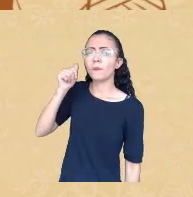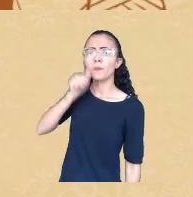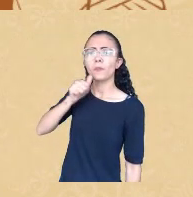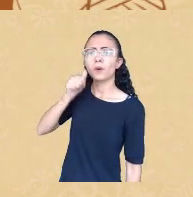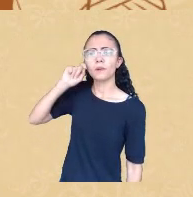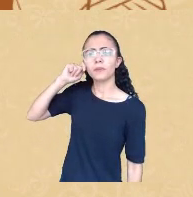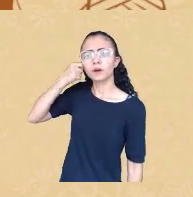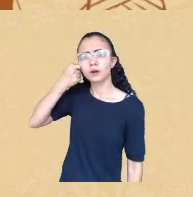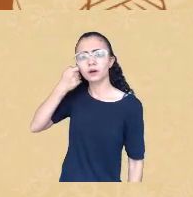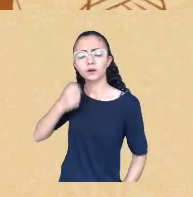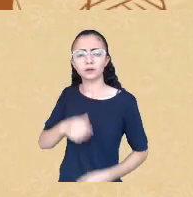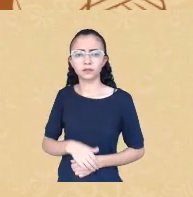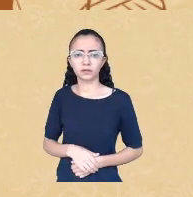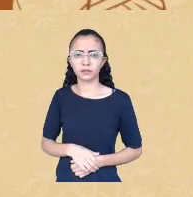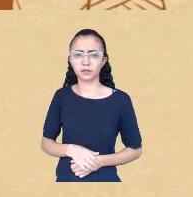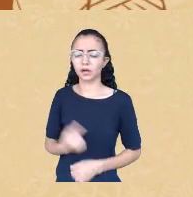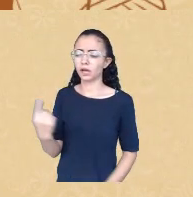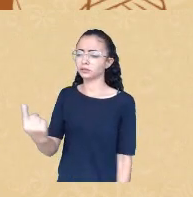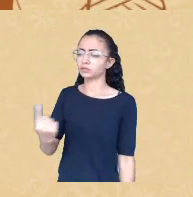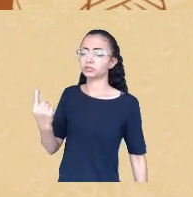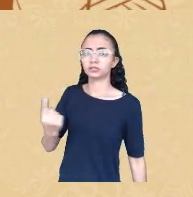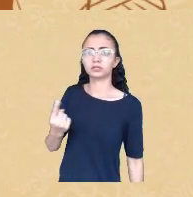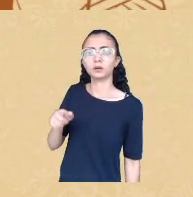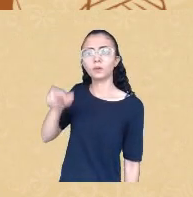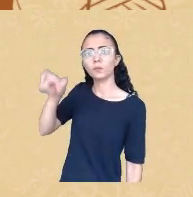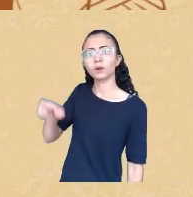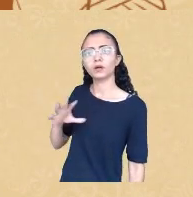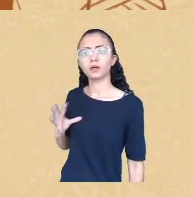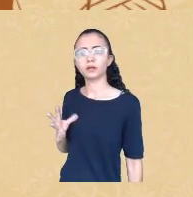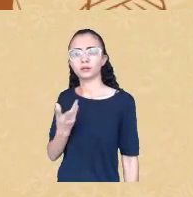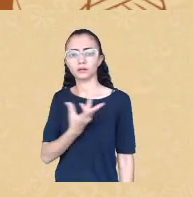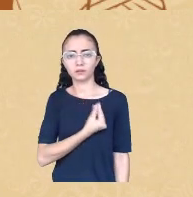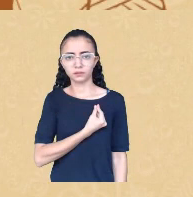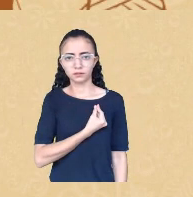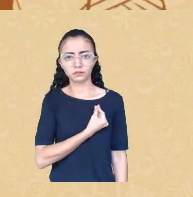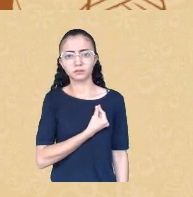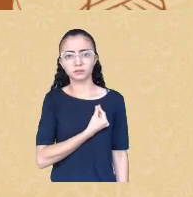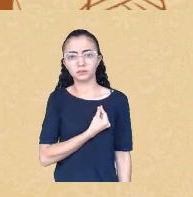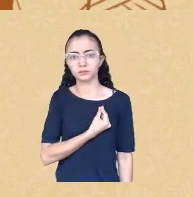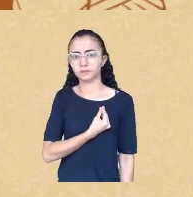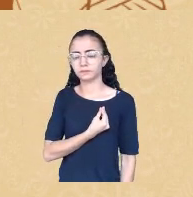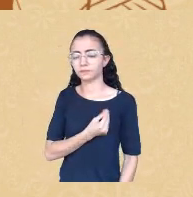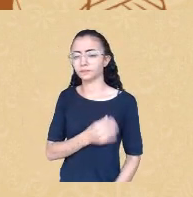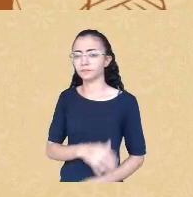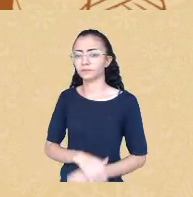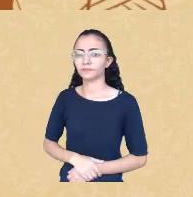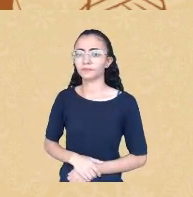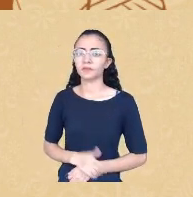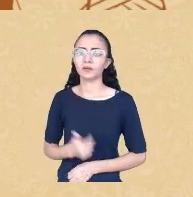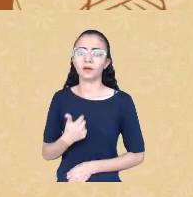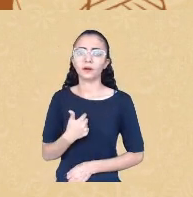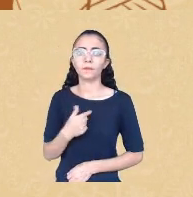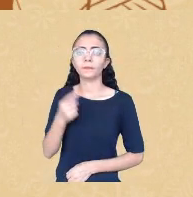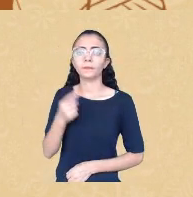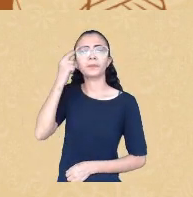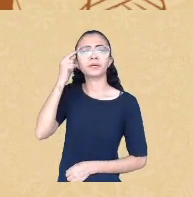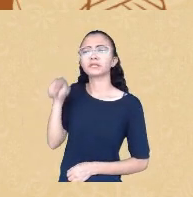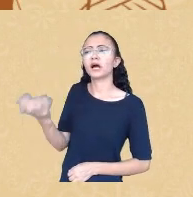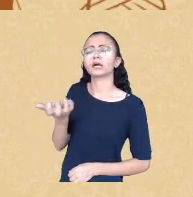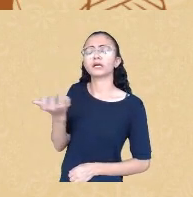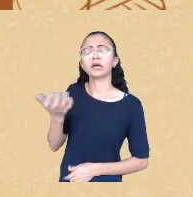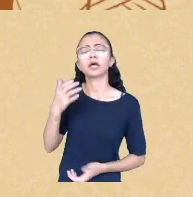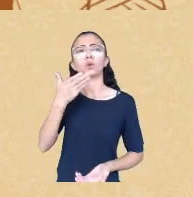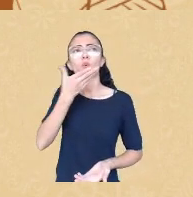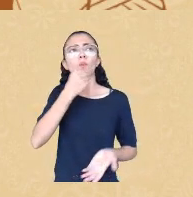As pessoas acham, tem gente que acha que a gente está falando de um homem para chamar de meu, né? Que já quer um marido para chamar de meu. A discussão é minimizada nesse. Não,